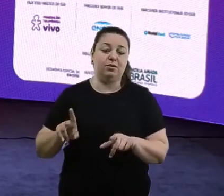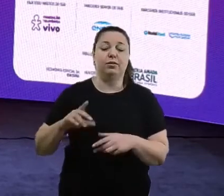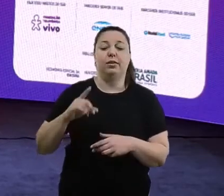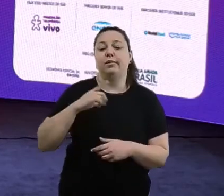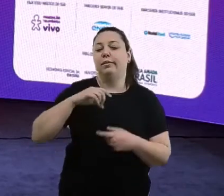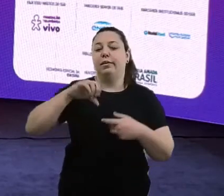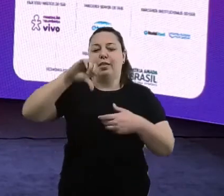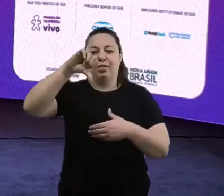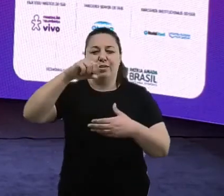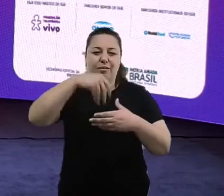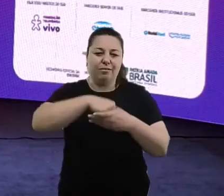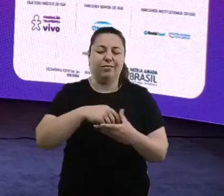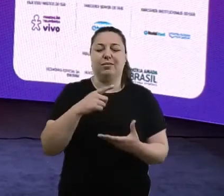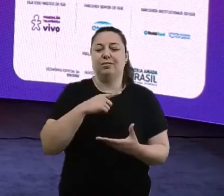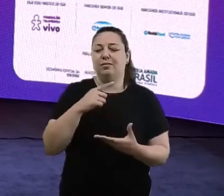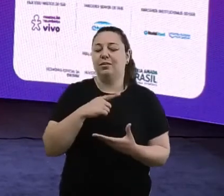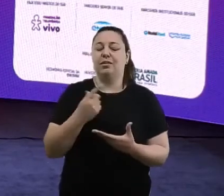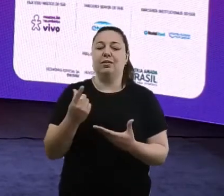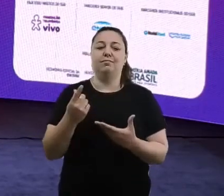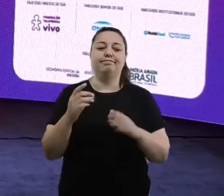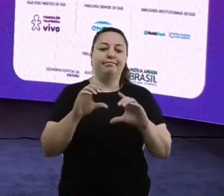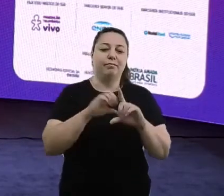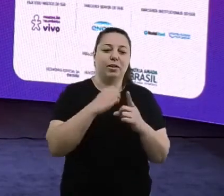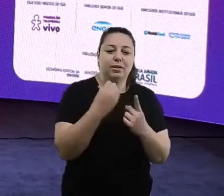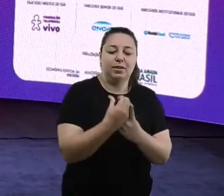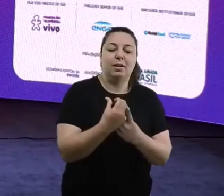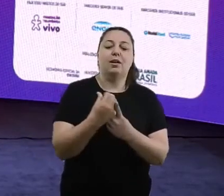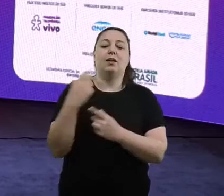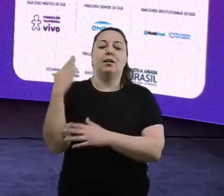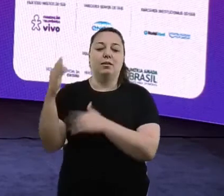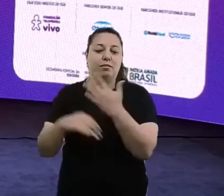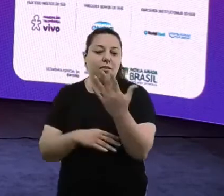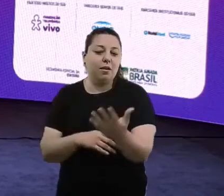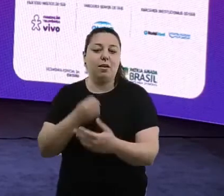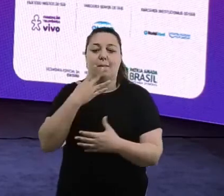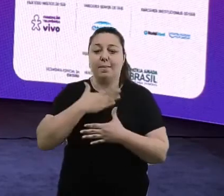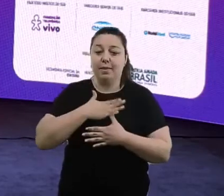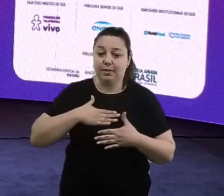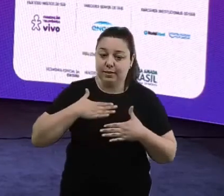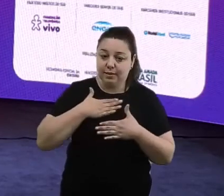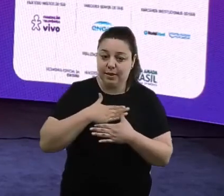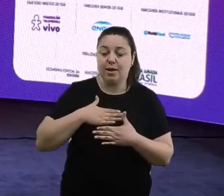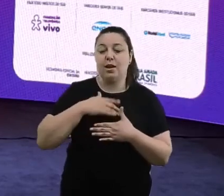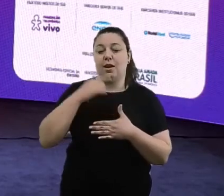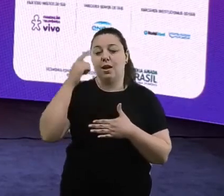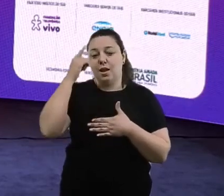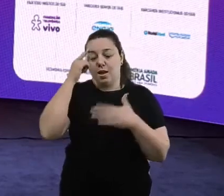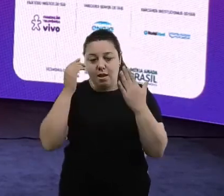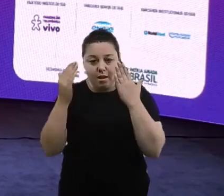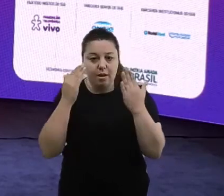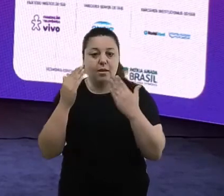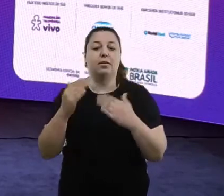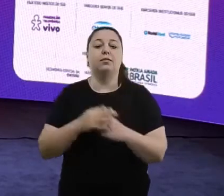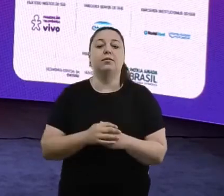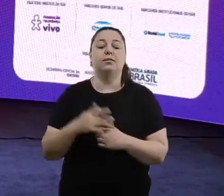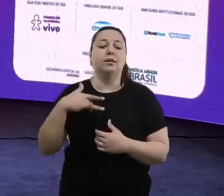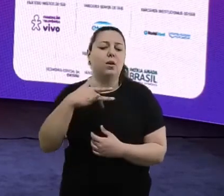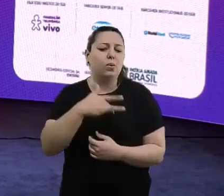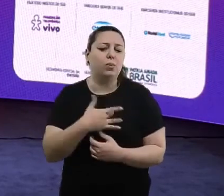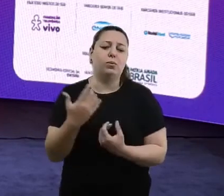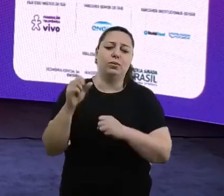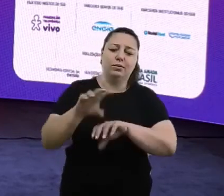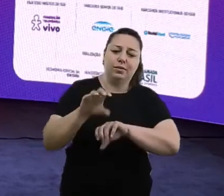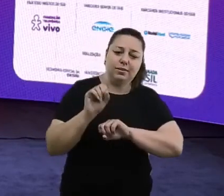comunitária, resiliência ecológica, o bem-estar psicológico das pessoas que estavam envolvidas na casa de cultura, saúde, educação, e